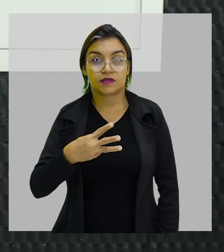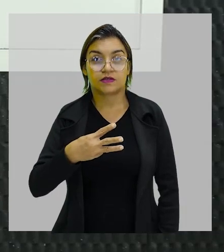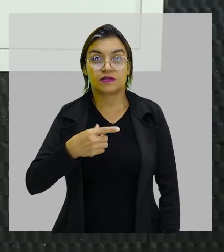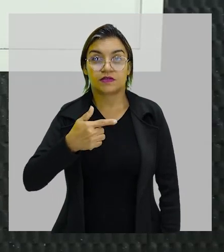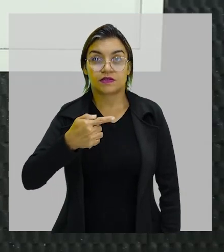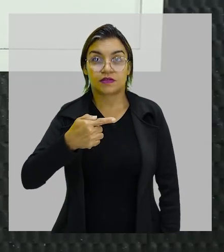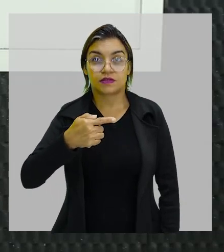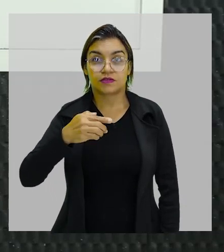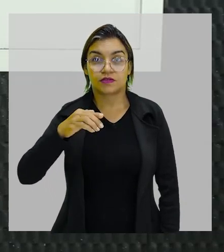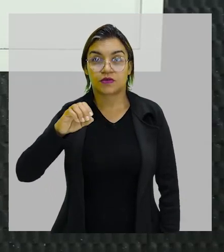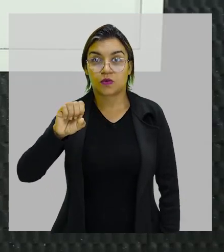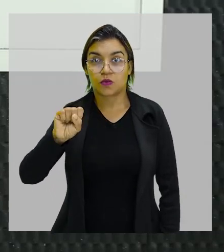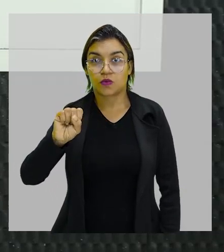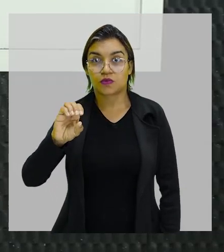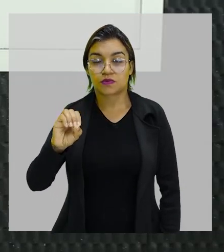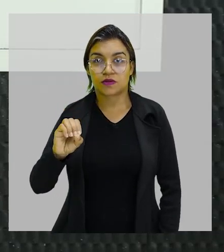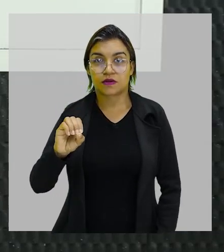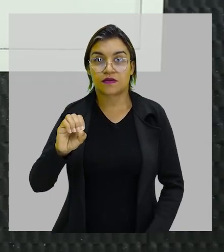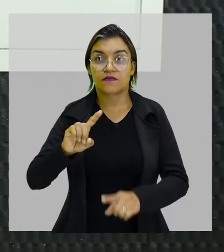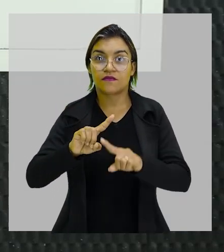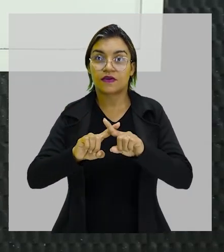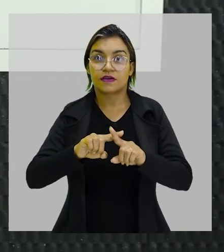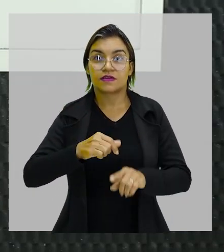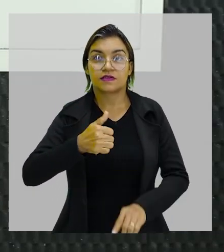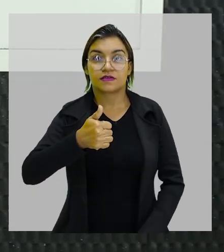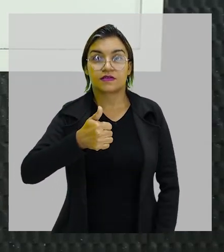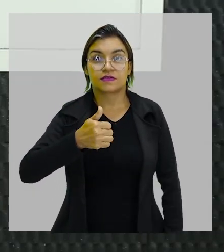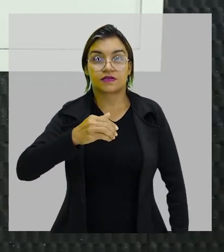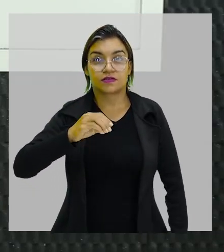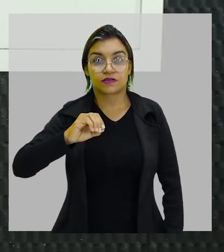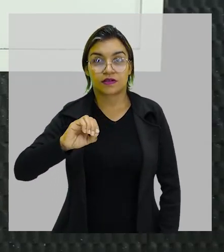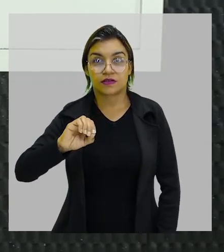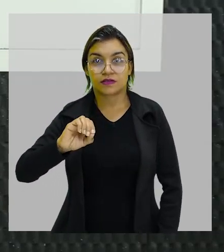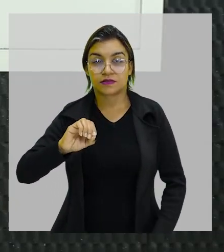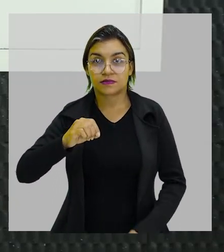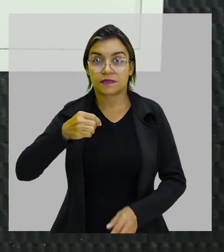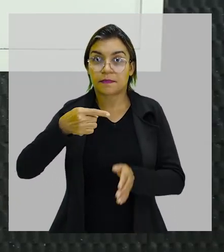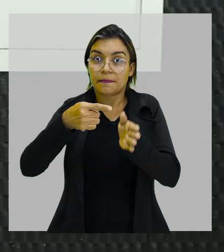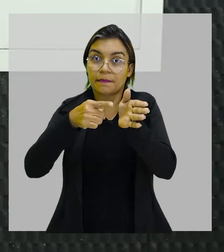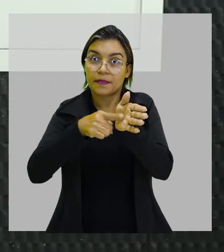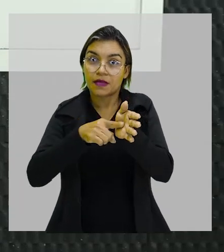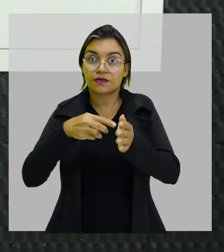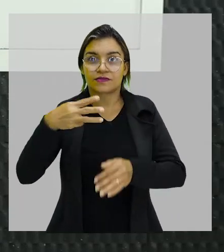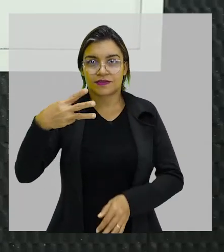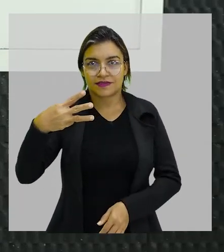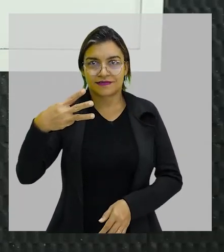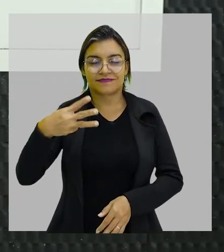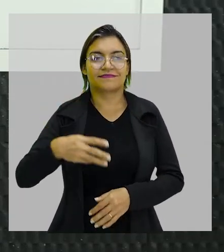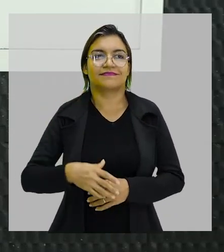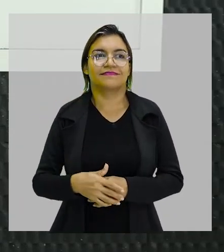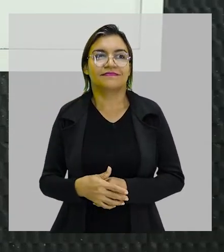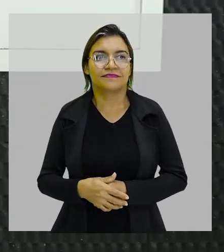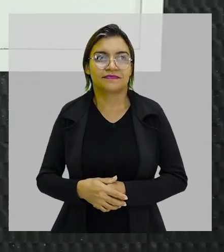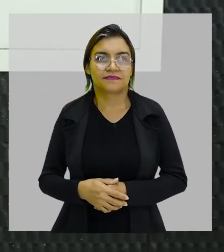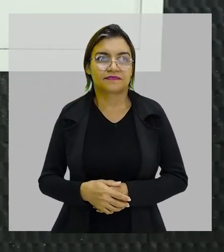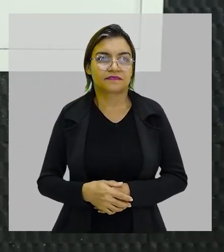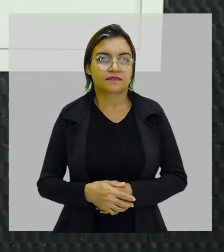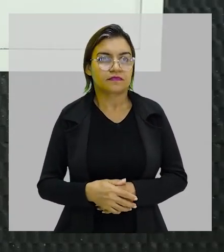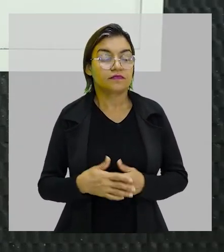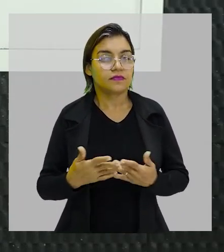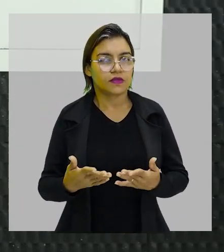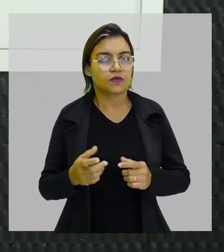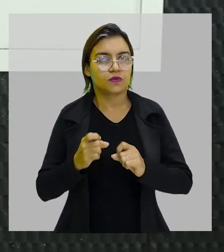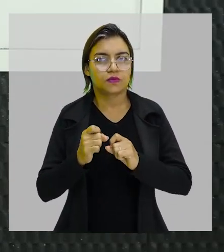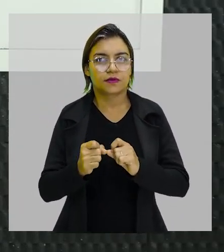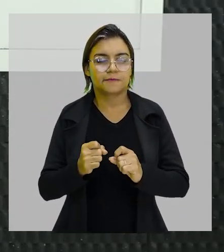23,780 vezes 10 a menos 3, ó, que eu não utilizei aqui em cima, ó. 10 a menos 3, certo? Para